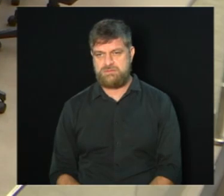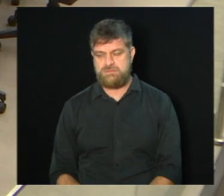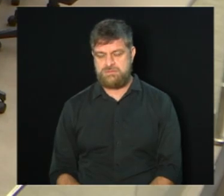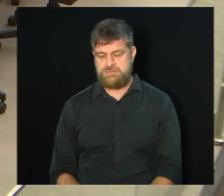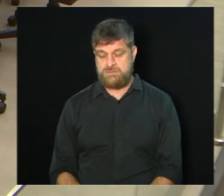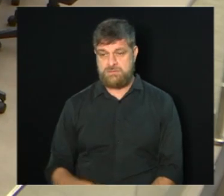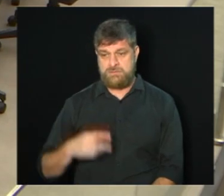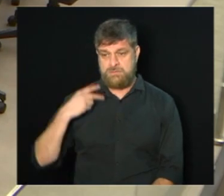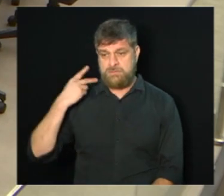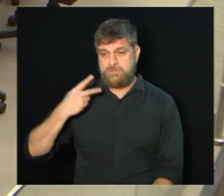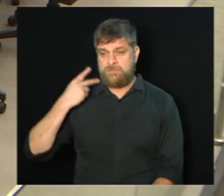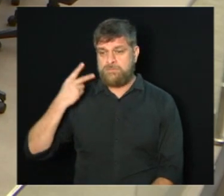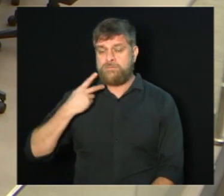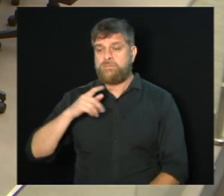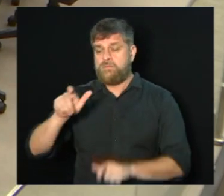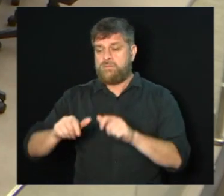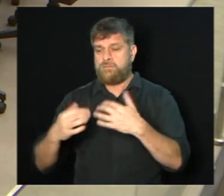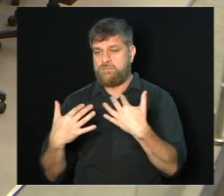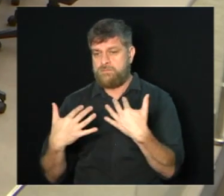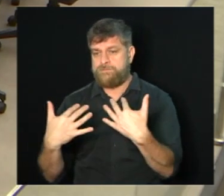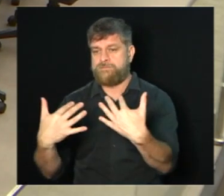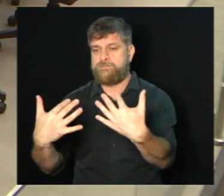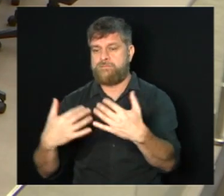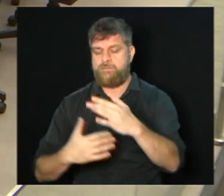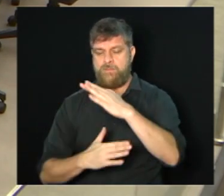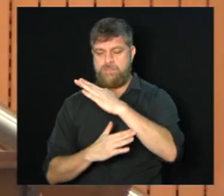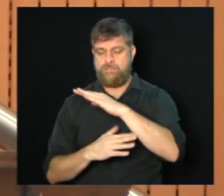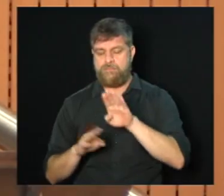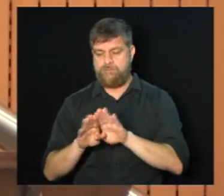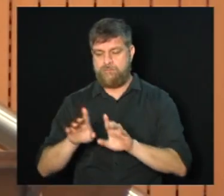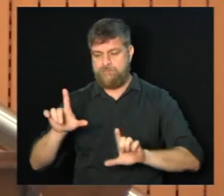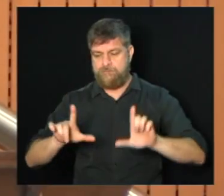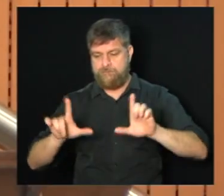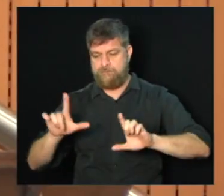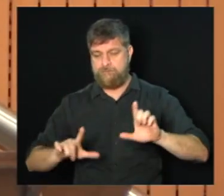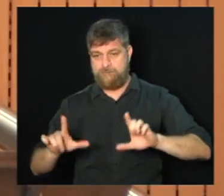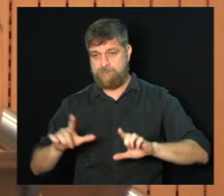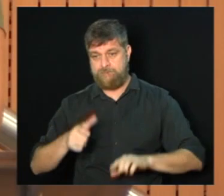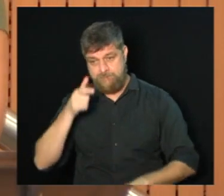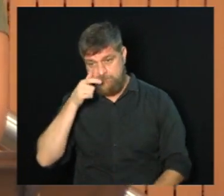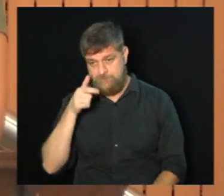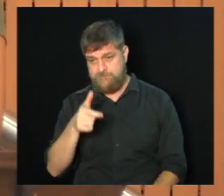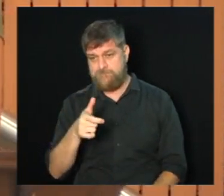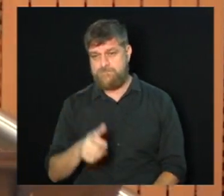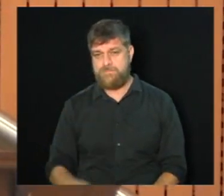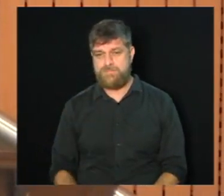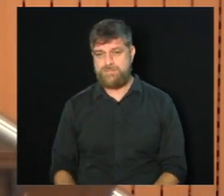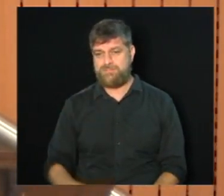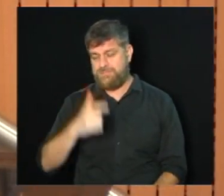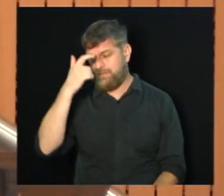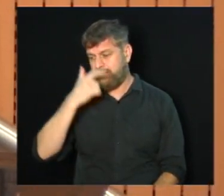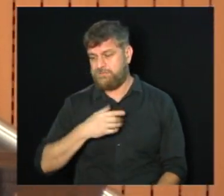Senhores vereadores, público aqui presente no plenário, público que nos assiste pela TV Câmara, eu não tive a